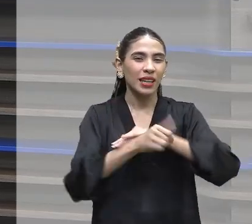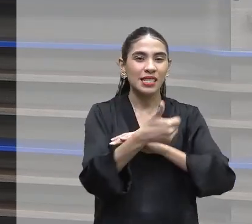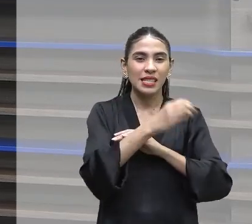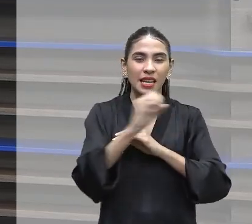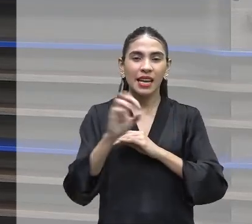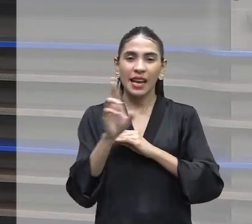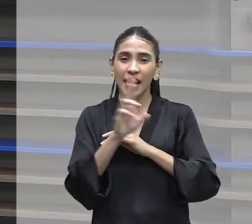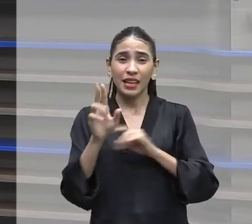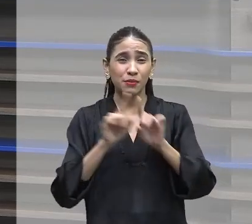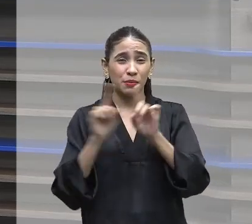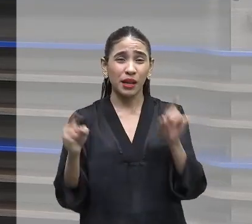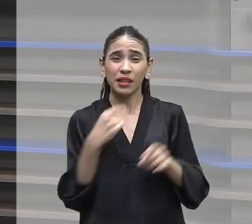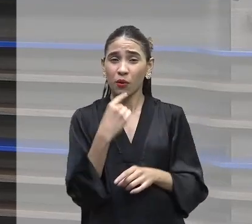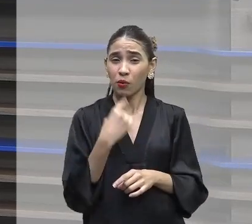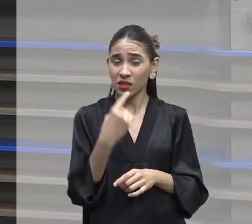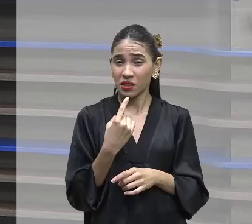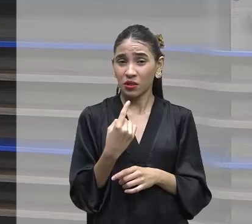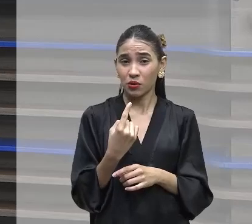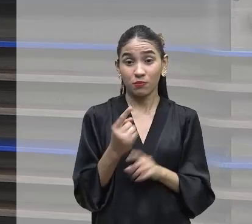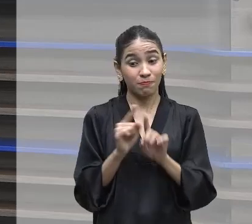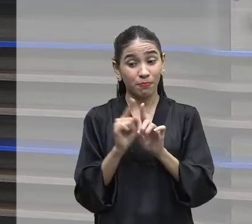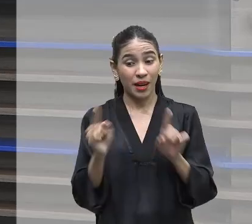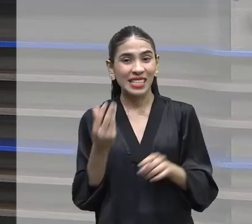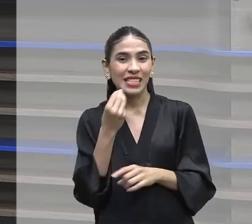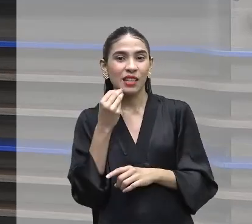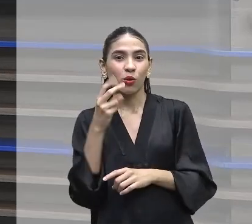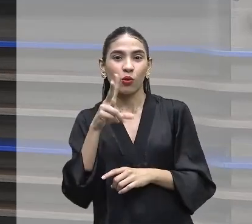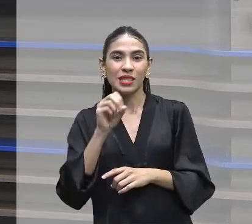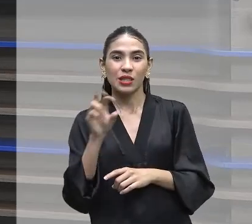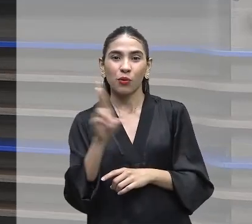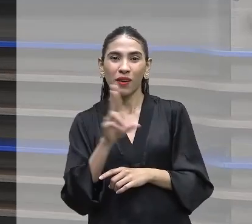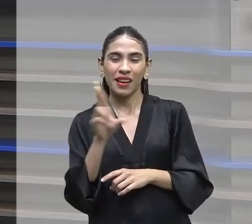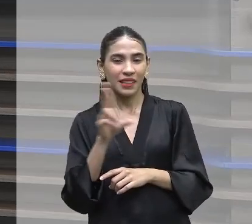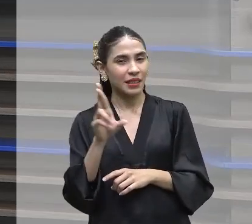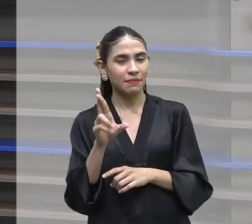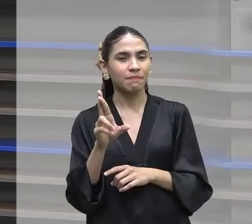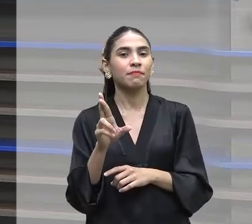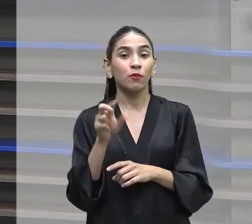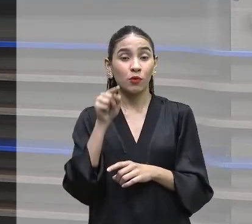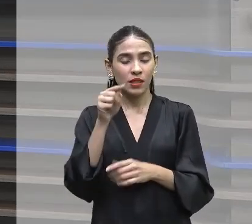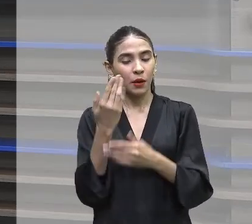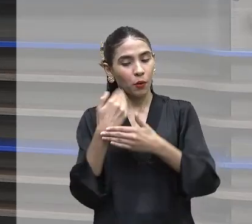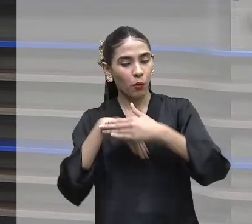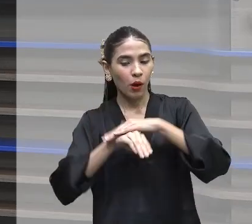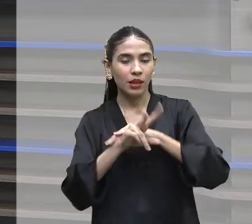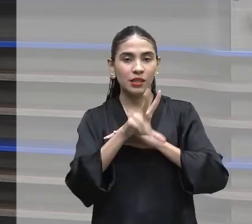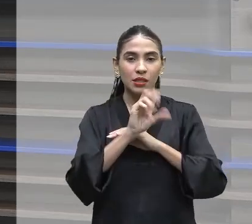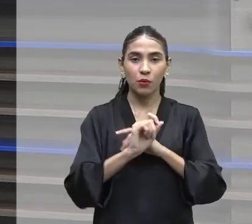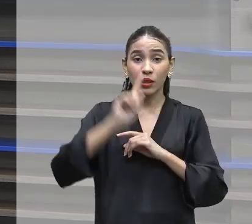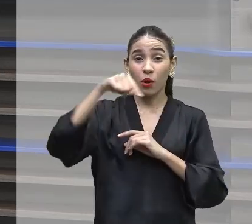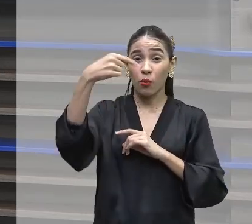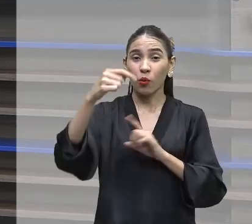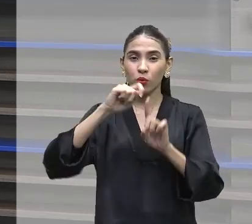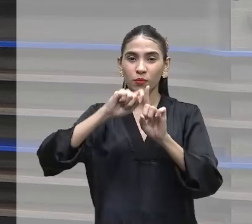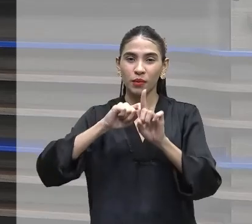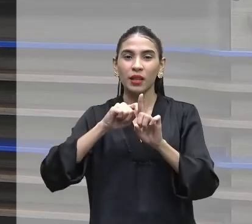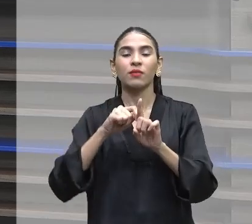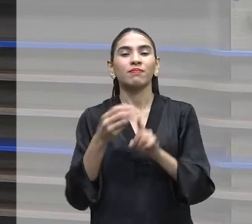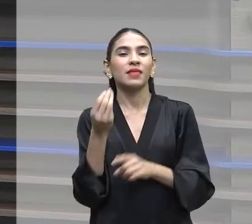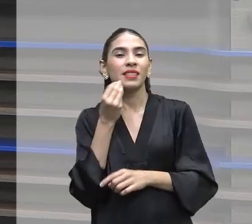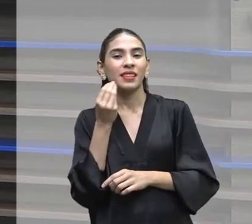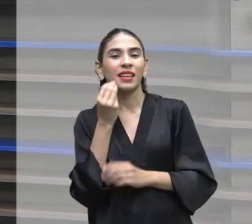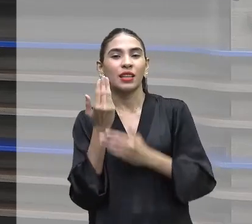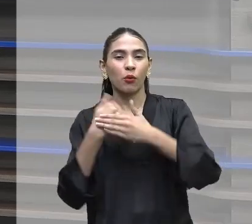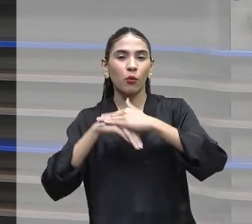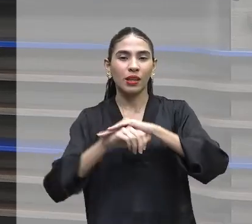mas conseguiu guardar 50, não tem problema. Você guarda esses 50 e no próximo mês você tenta guardar os